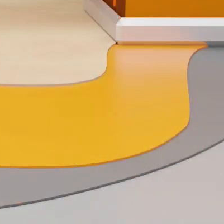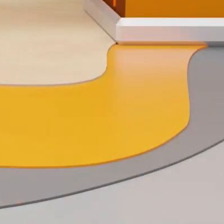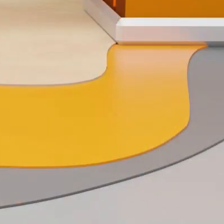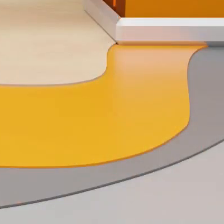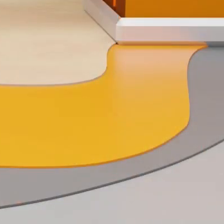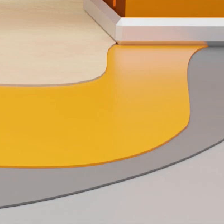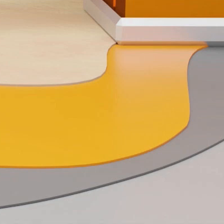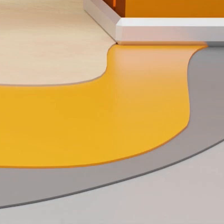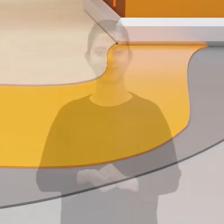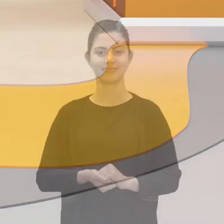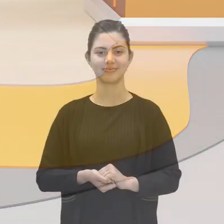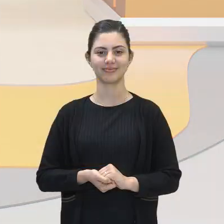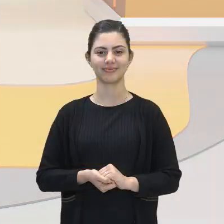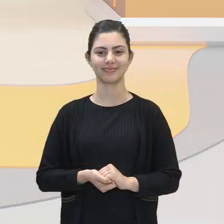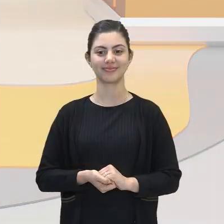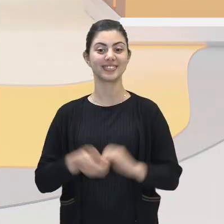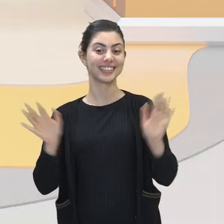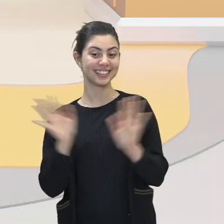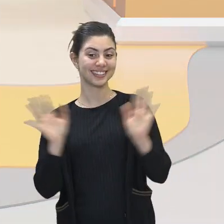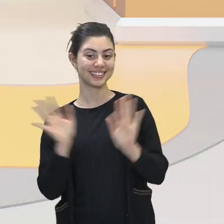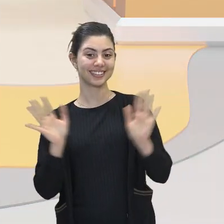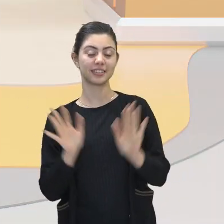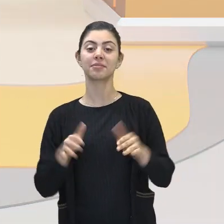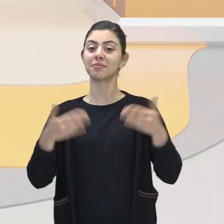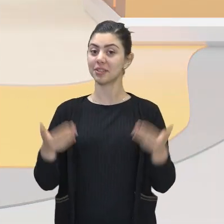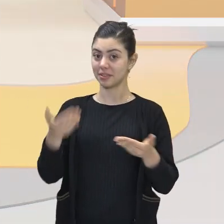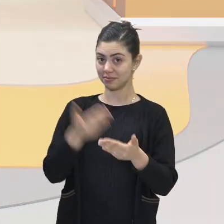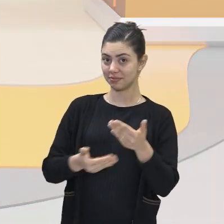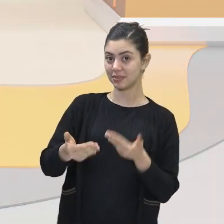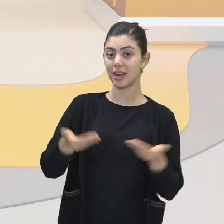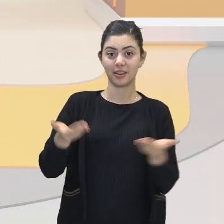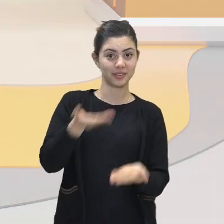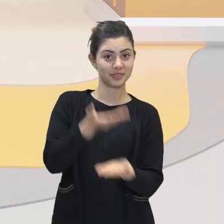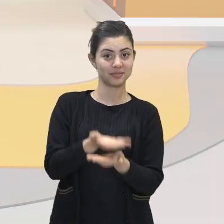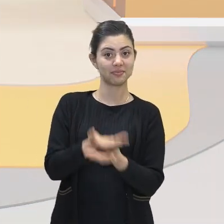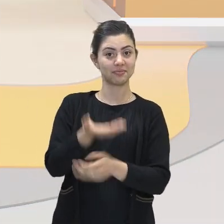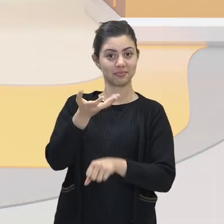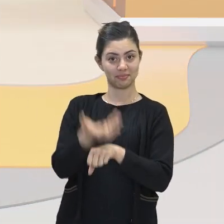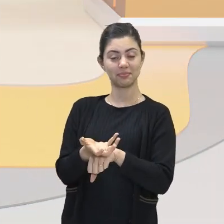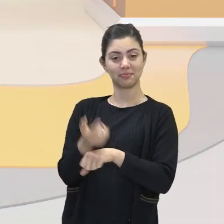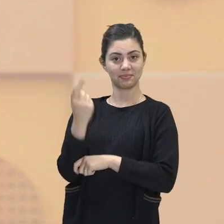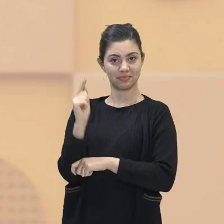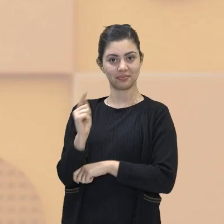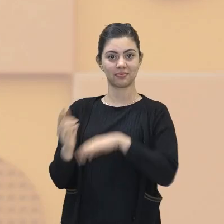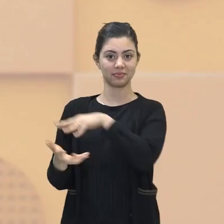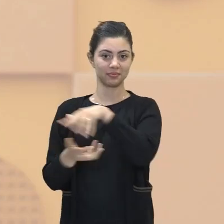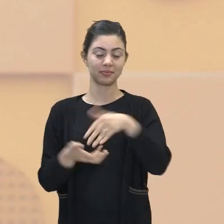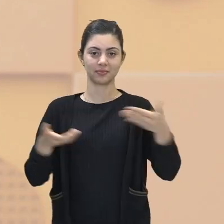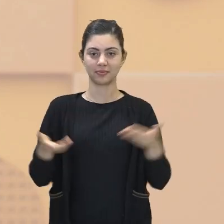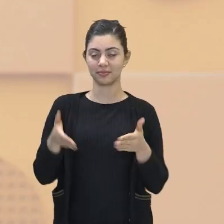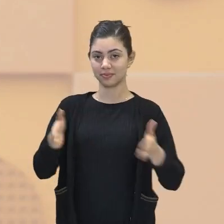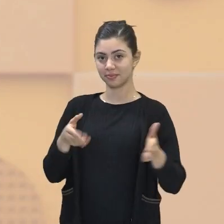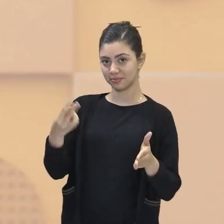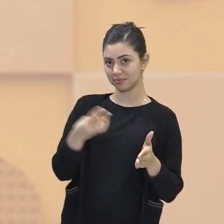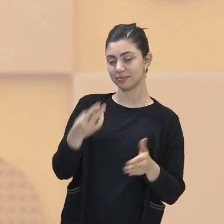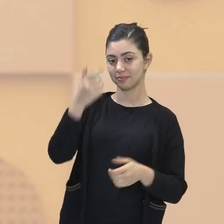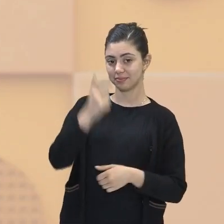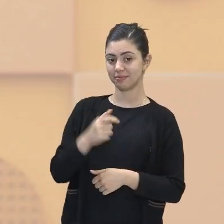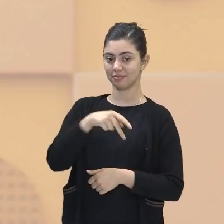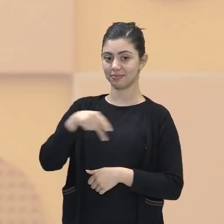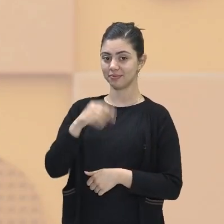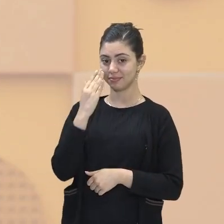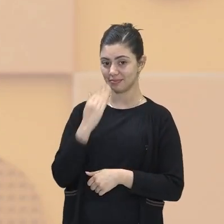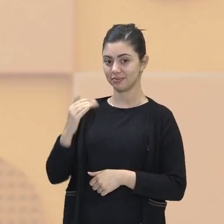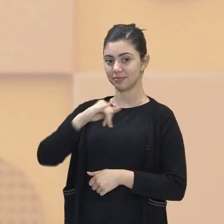E aí, pessoal, vamos continuar, hein? Estamos aqui nas nossas aulas de geografia, né, dentro da nossa unidade 3. Eu sou o professor Jefferson, a gente vai